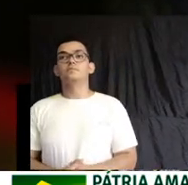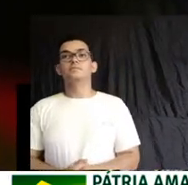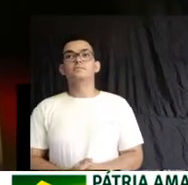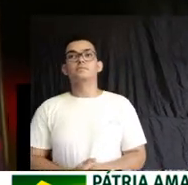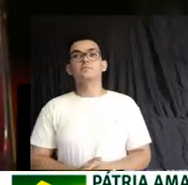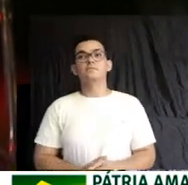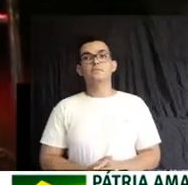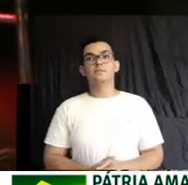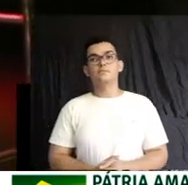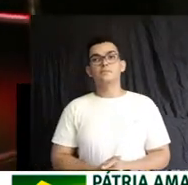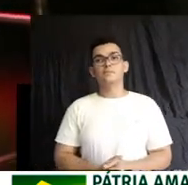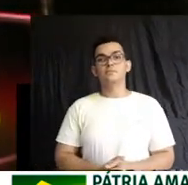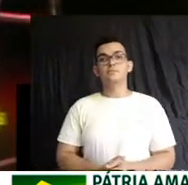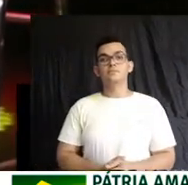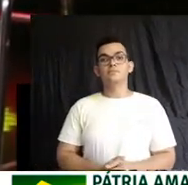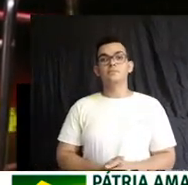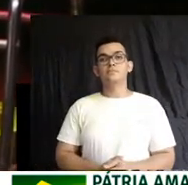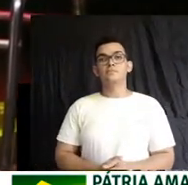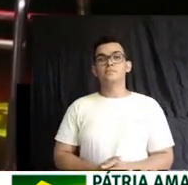Trying.